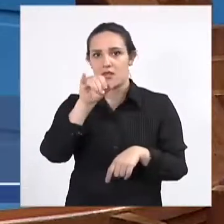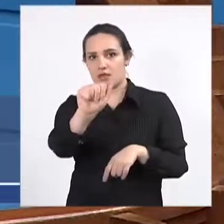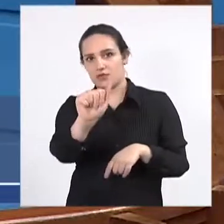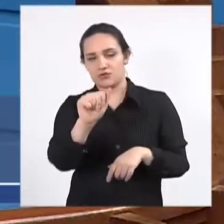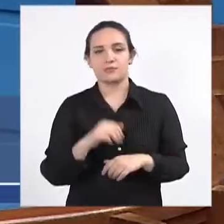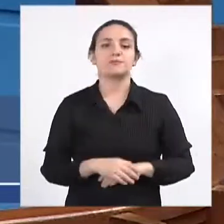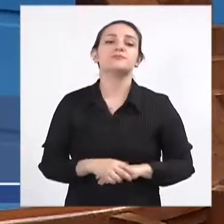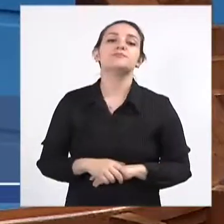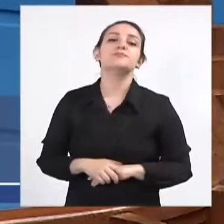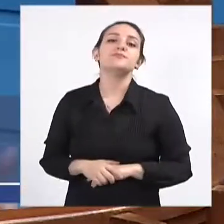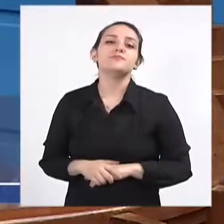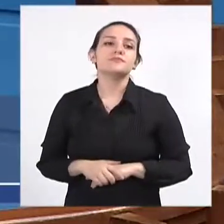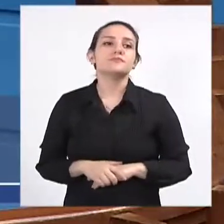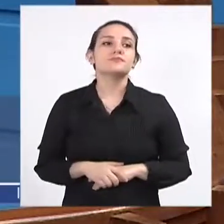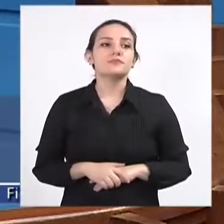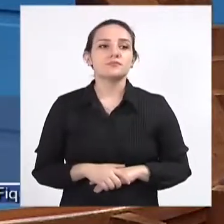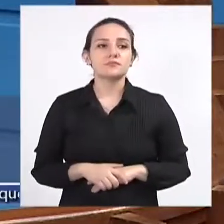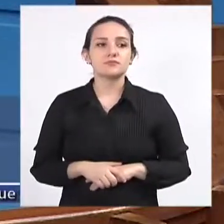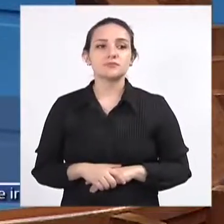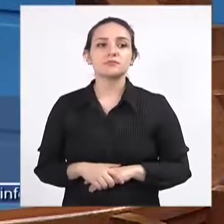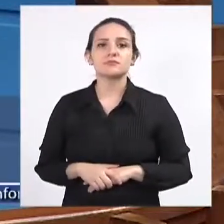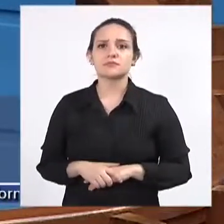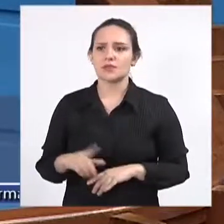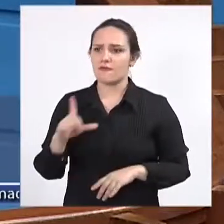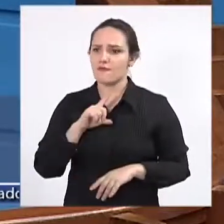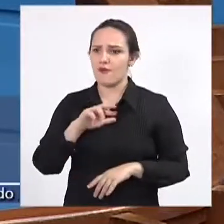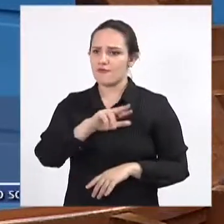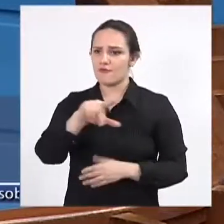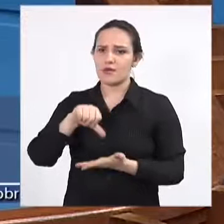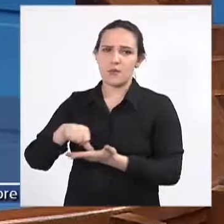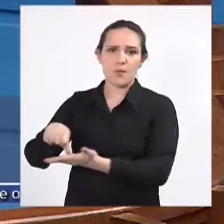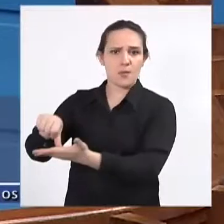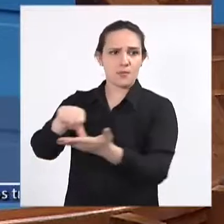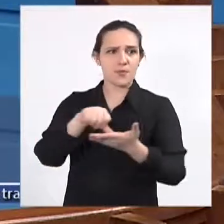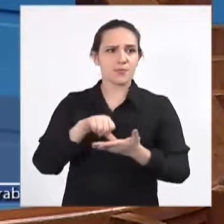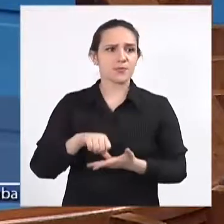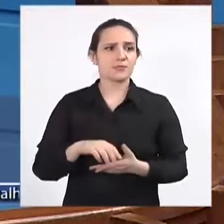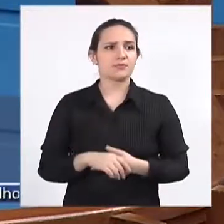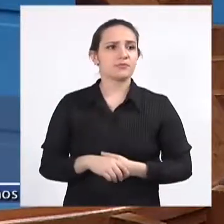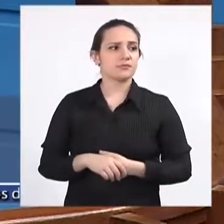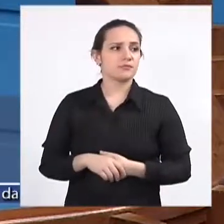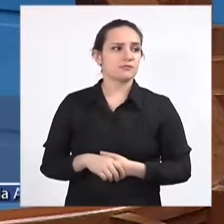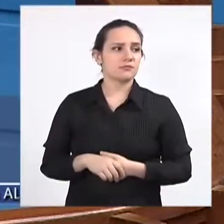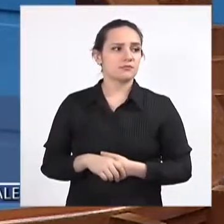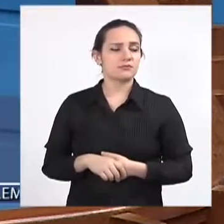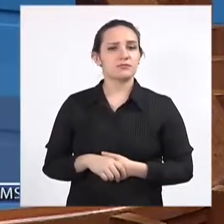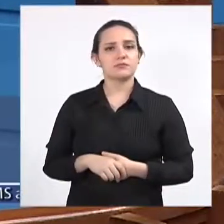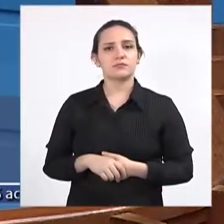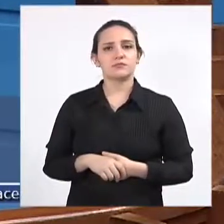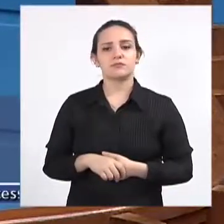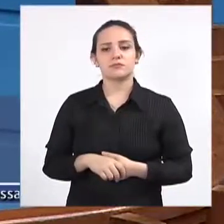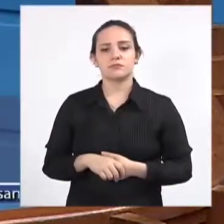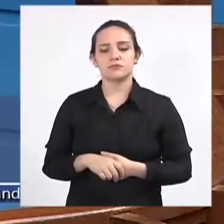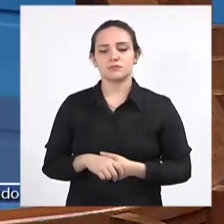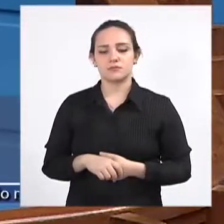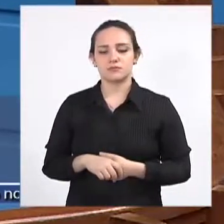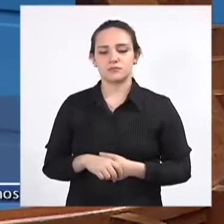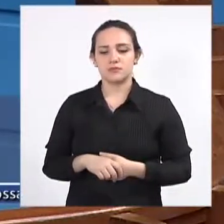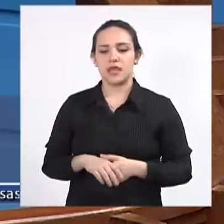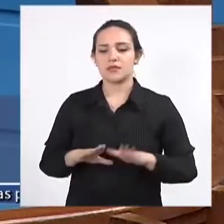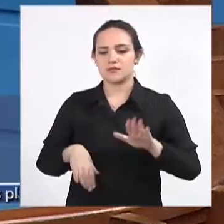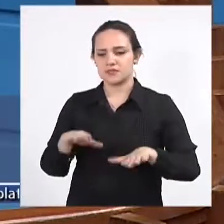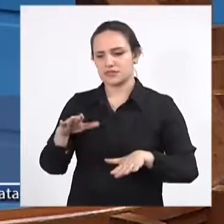onde, mesmo sendo um grande homem de negócios, o filho recorre ao